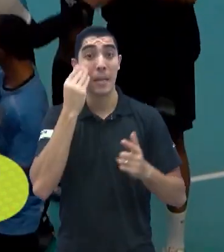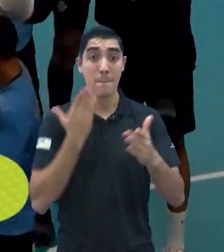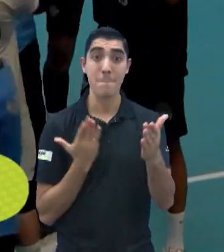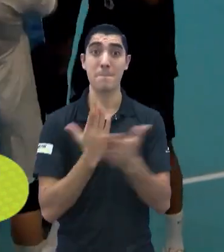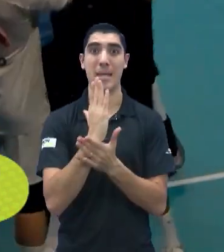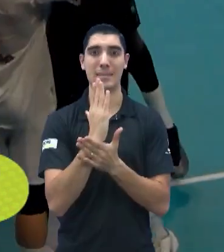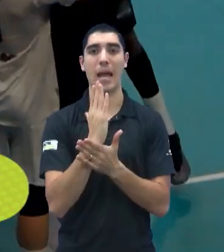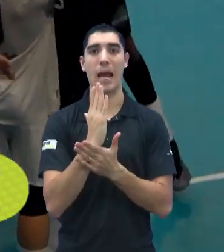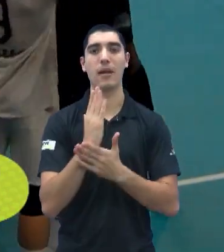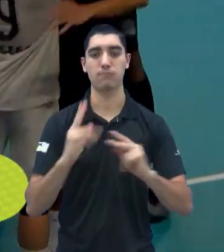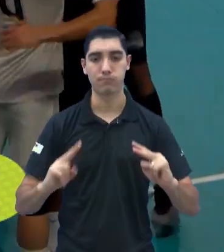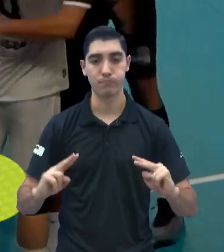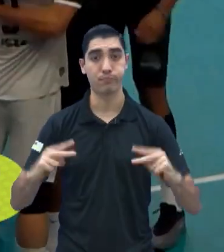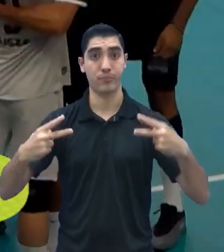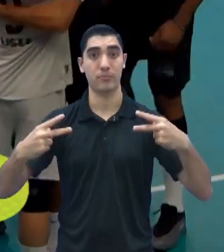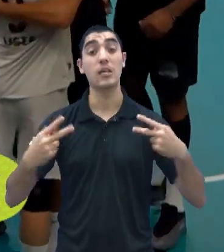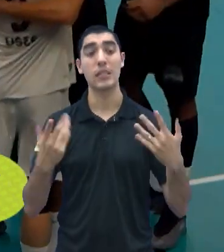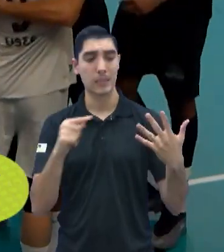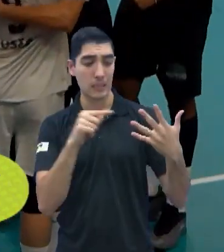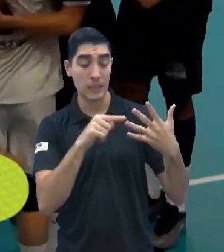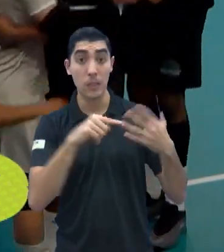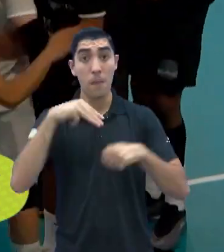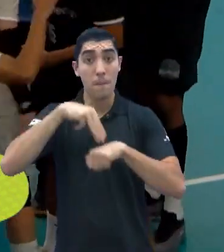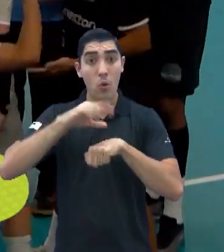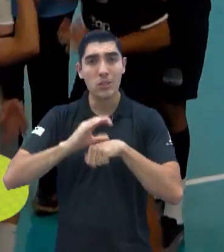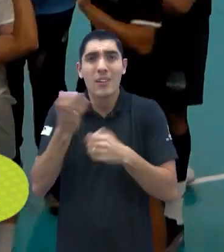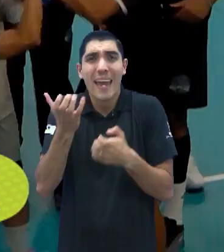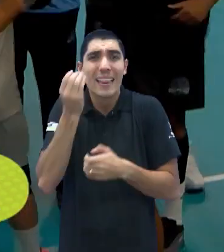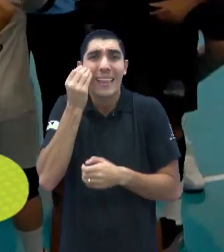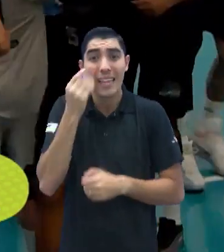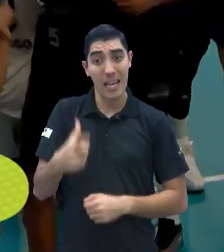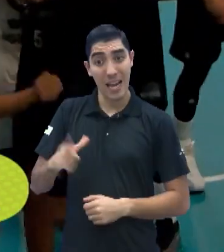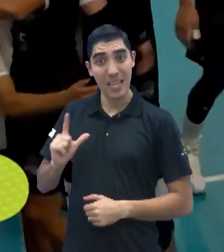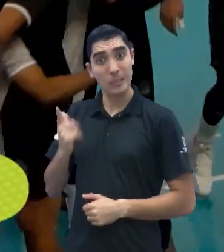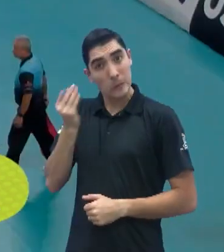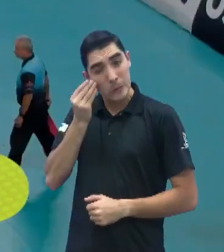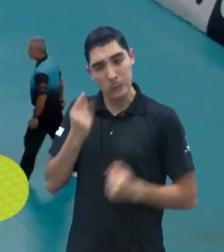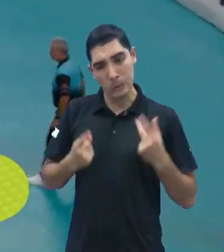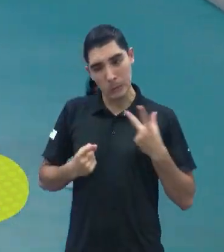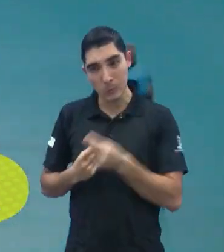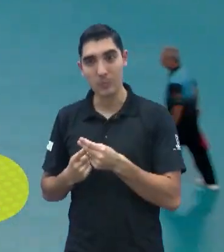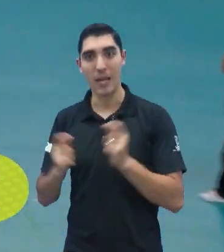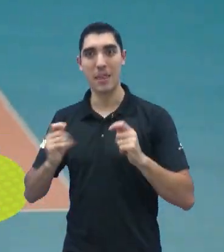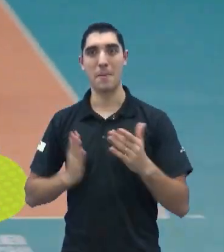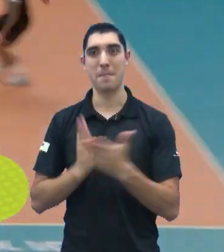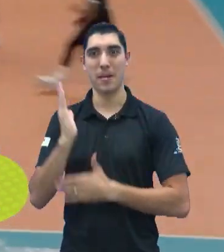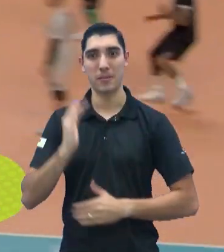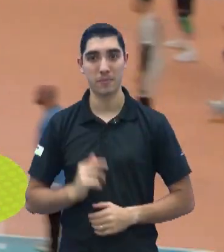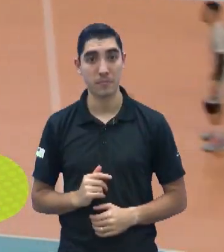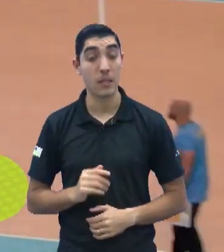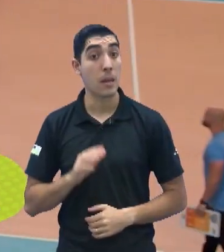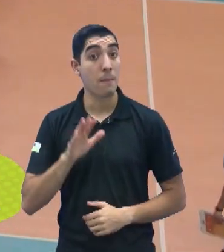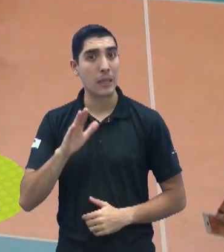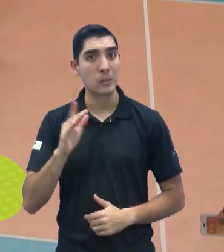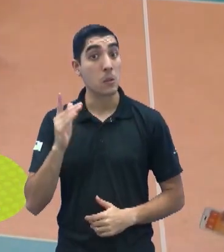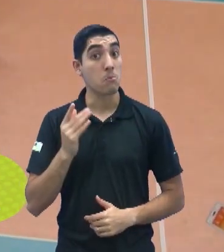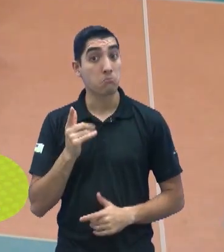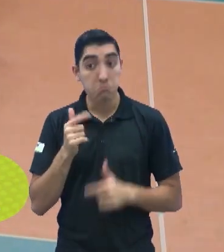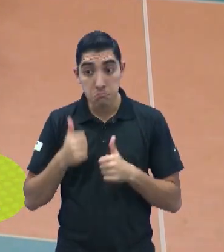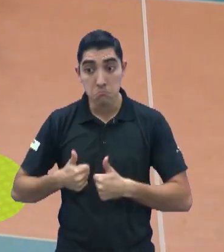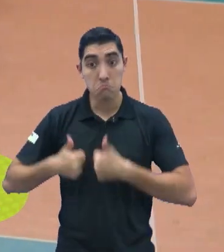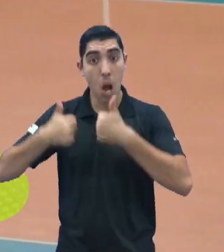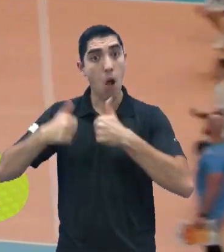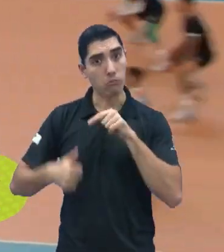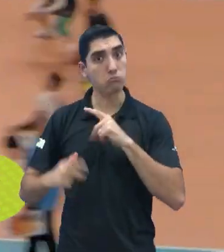querendo sacramentar a classificação com uma rodada de antecedência. E quem começou bem a partida foi o São